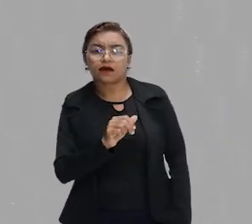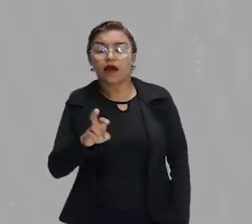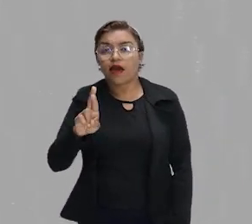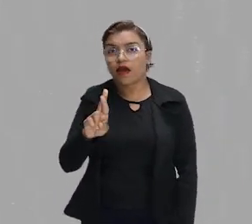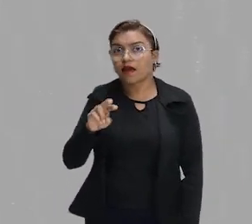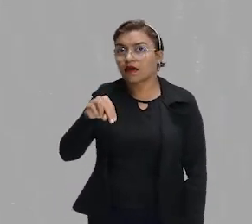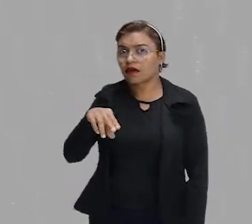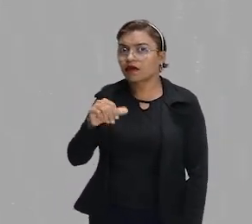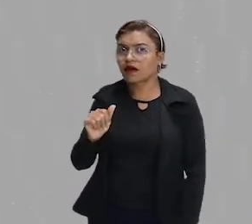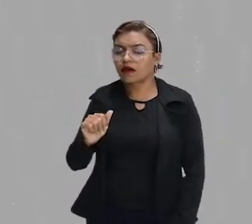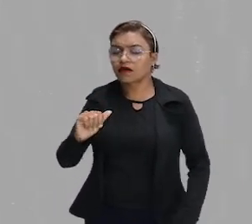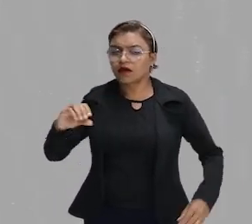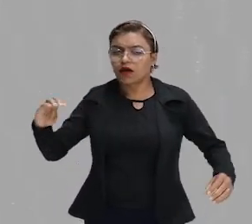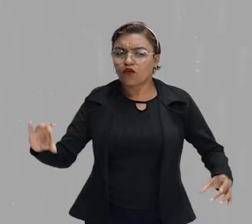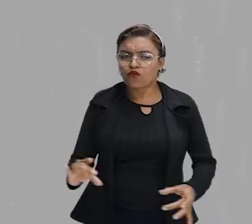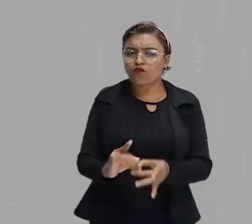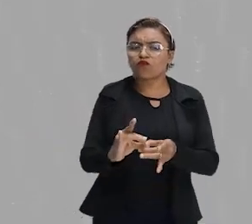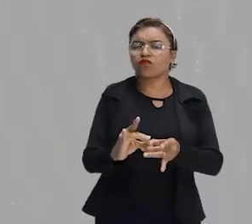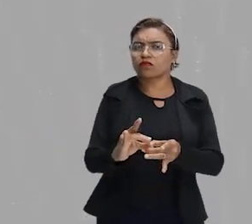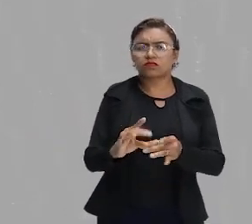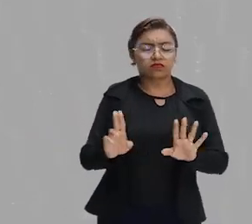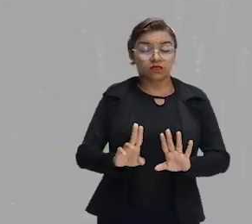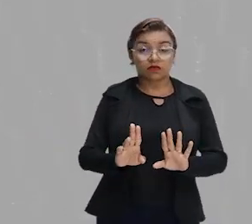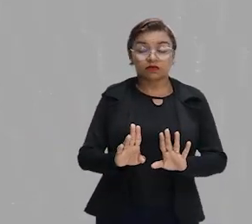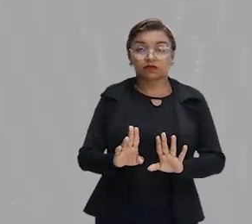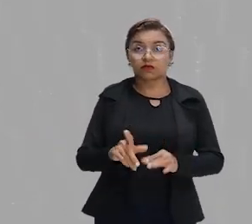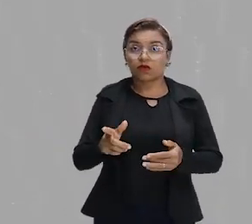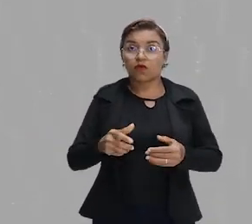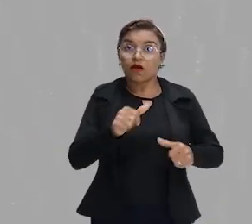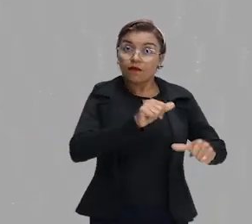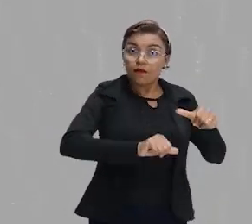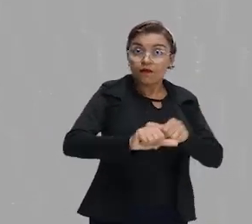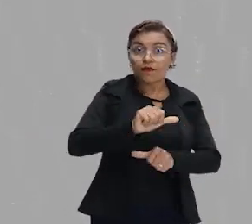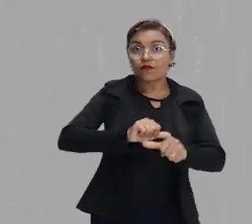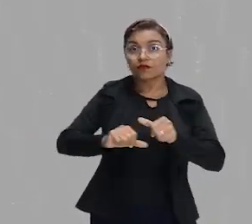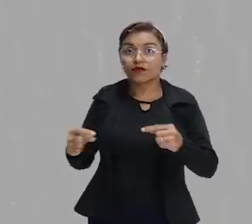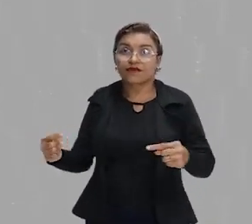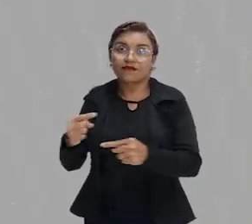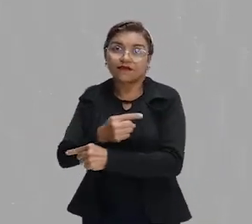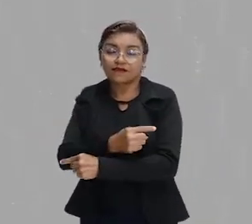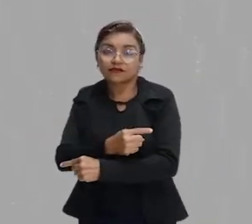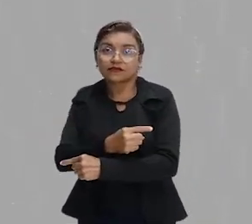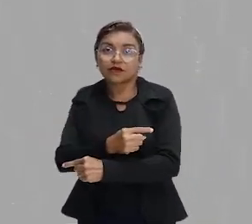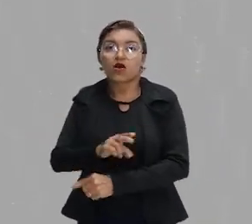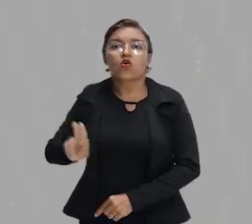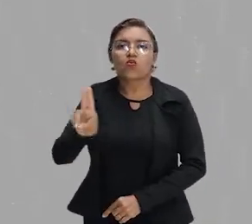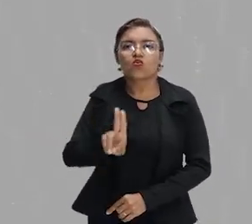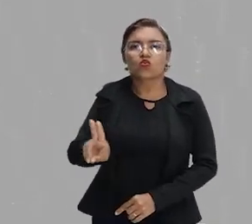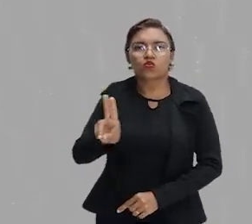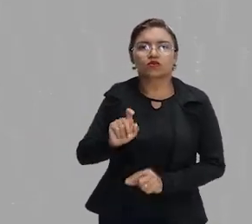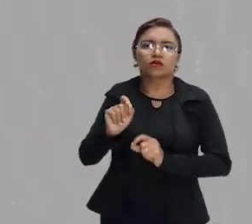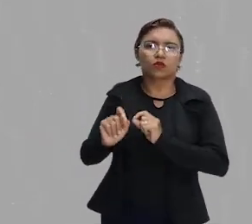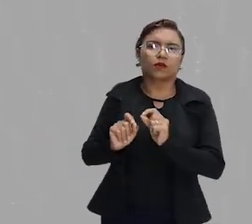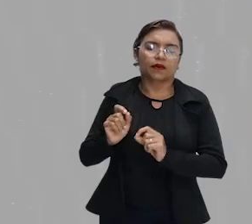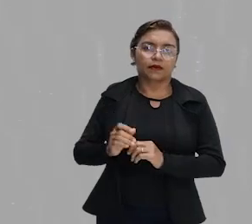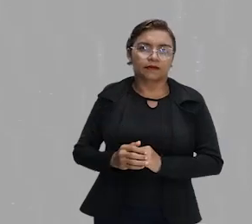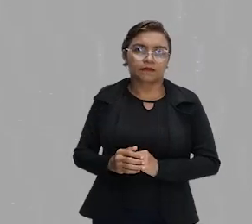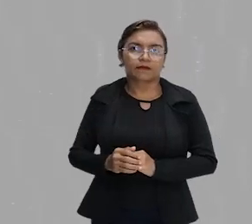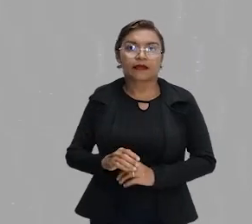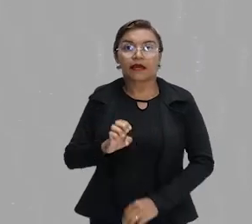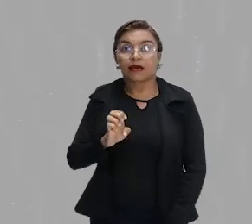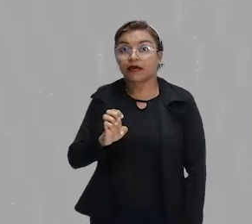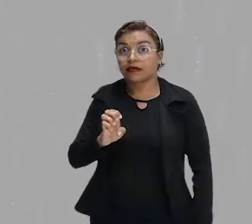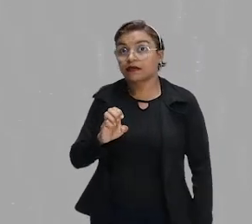vírus fazem? Eles fazem o que a gente chama de transcrição reversa. Eles vão utilizar uma